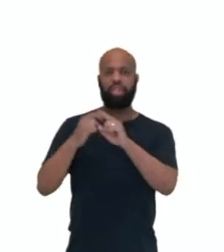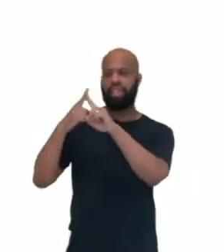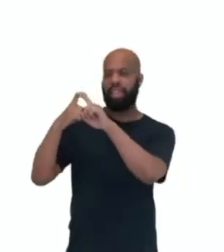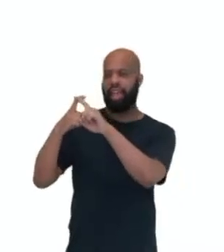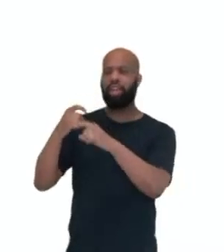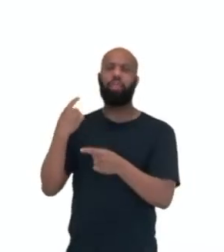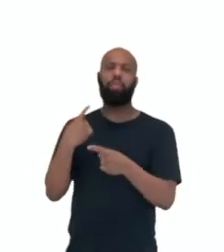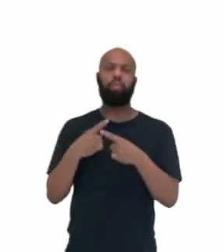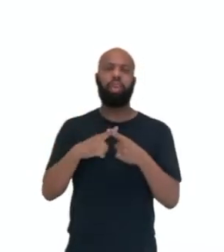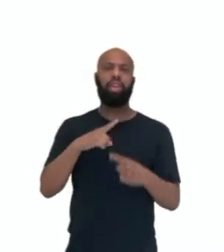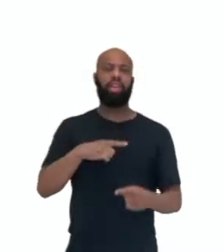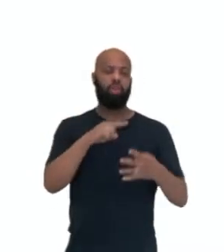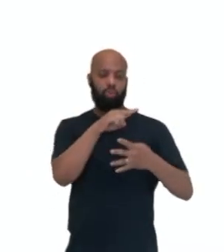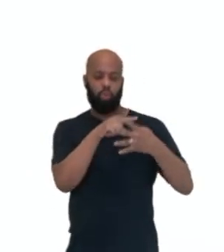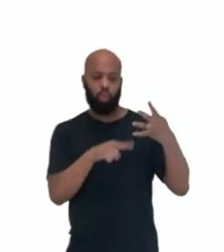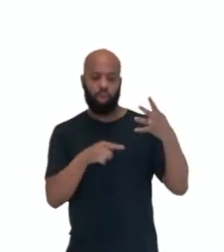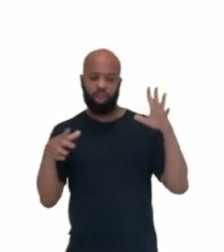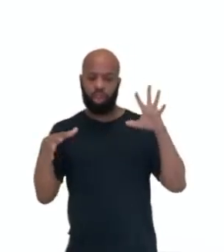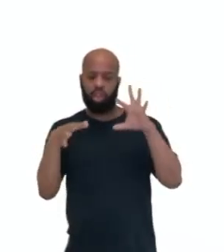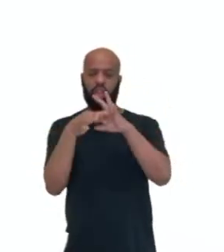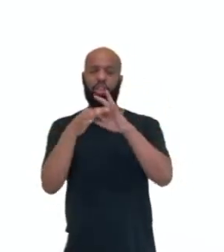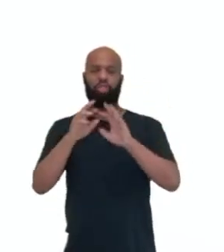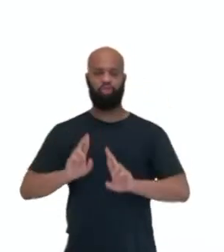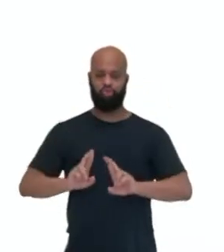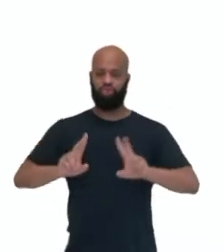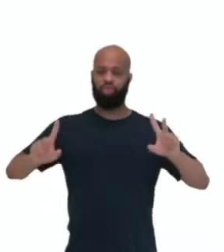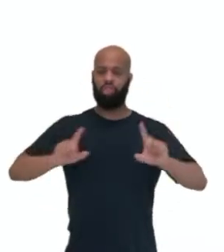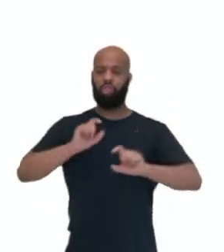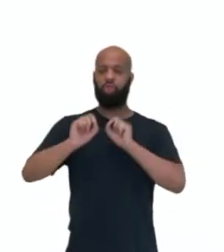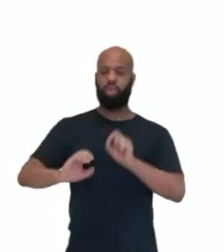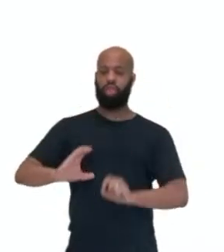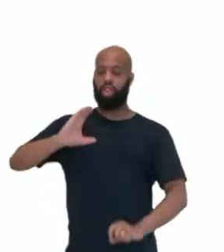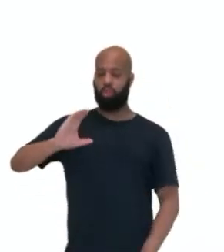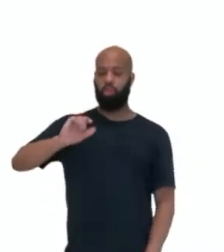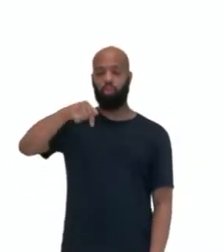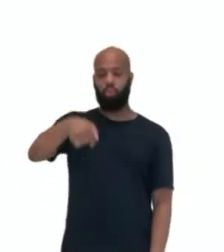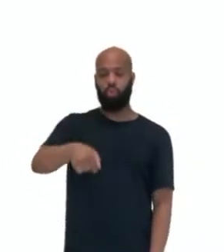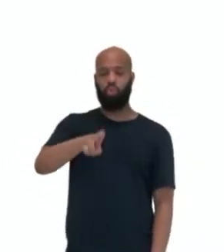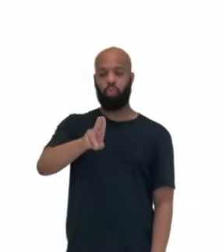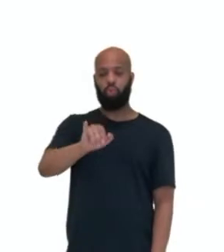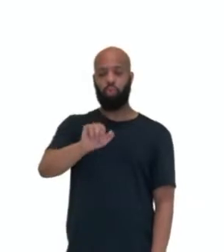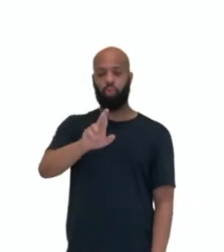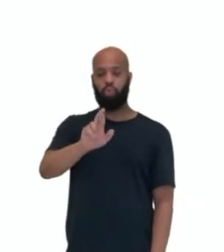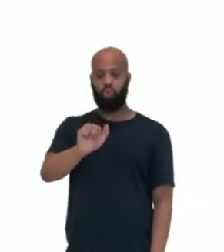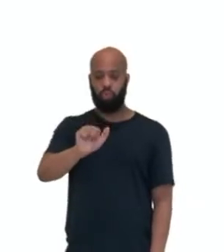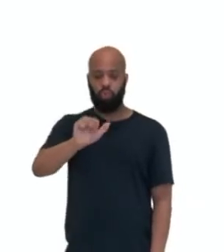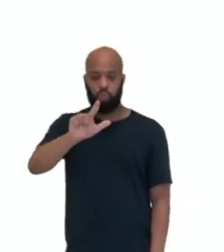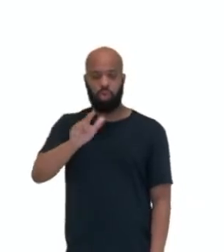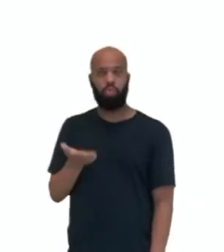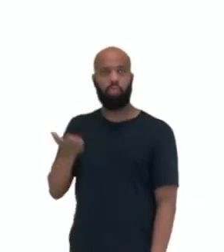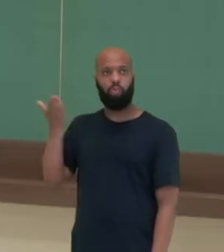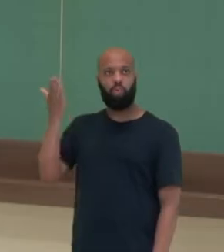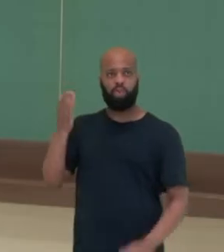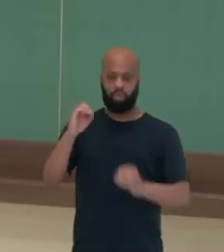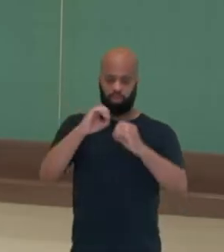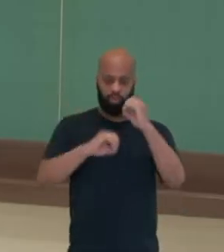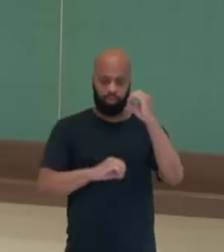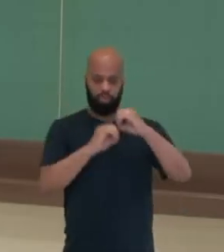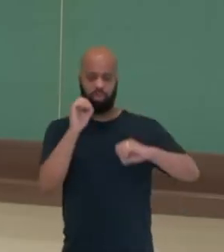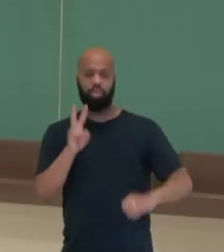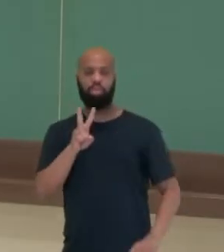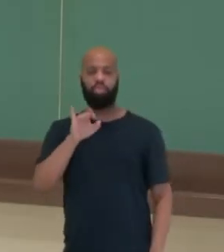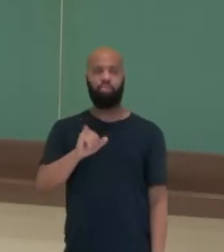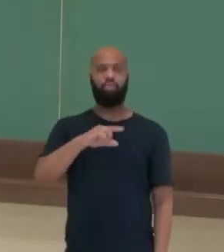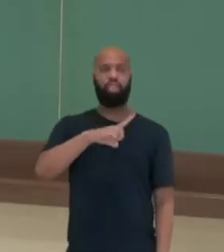4 ligantes diferentes. Então, ele é um carbono quiral e esta molécula vai apresentar